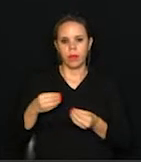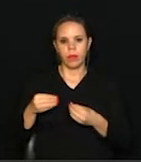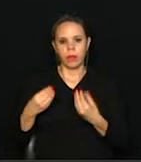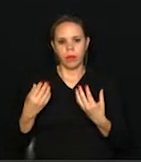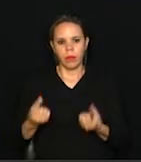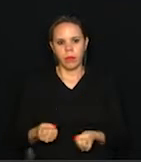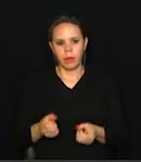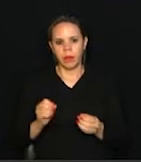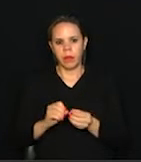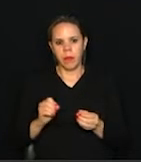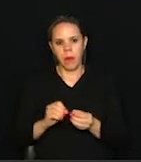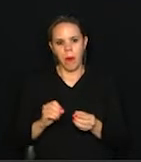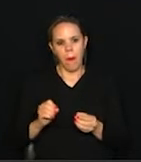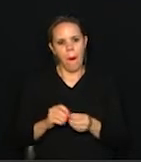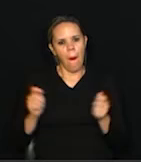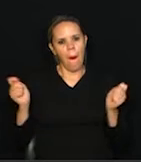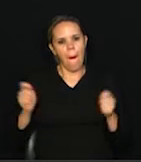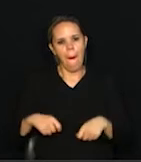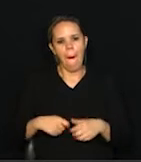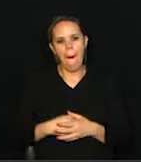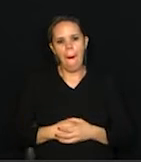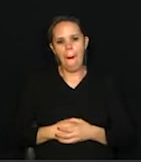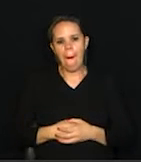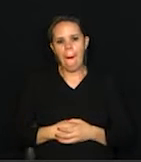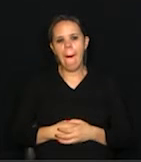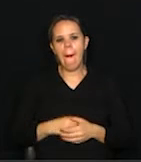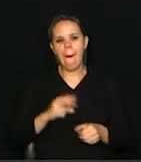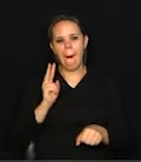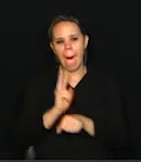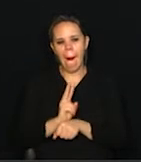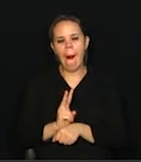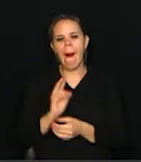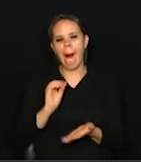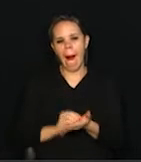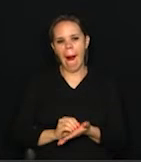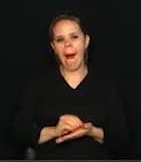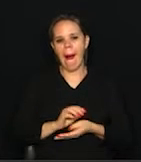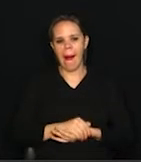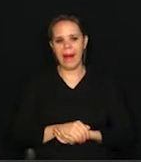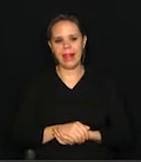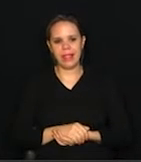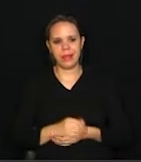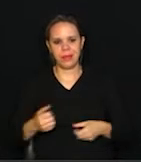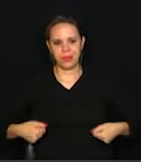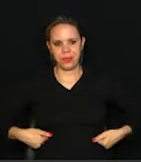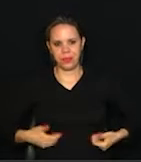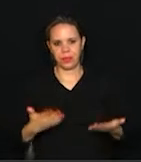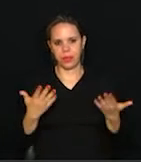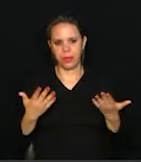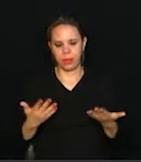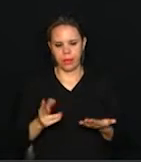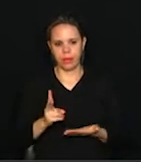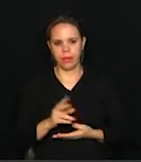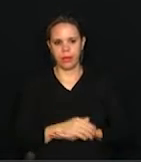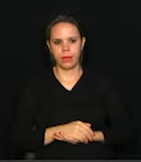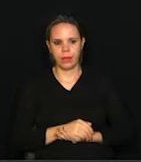que faz com que seja possível cobrir esse déficit desses gastos que são